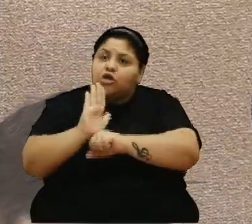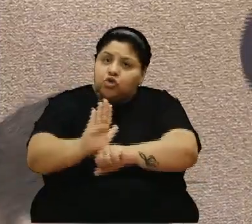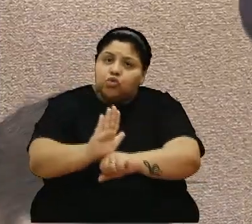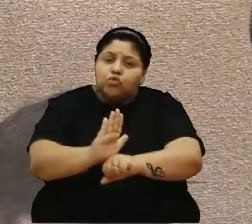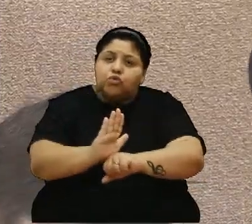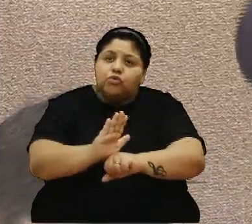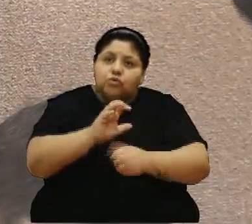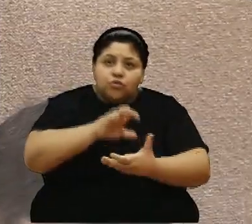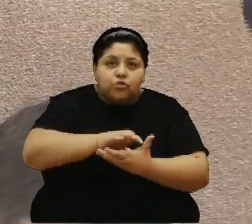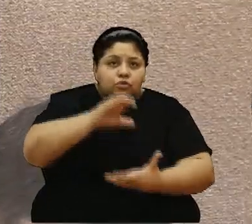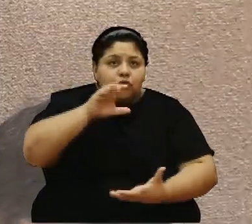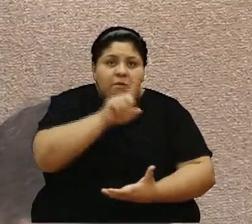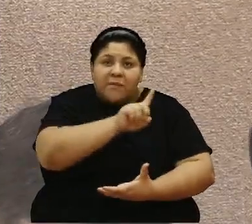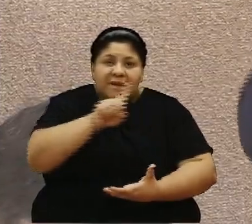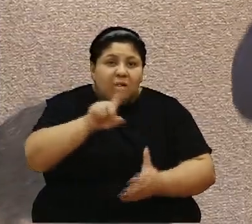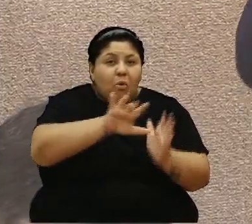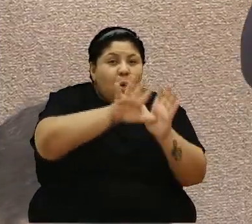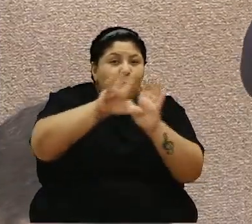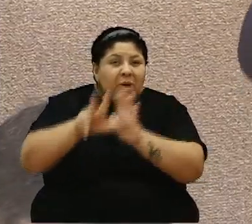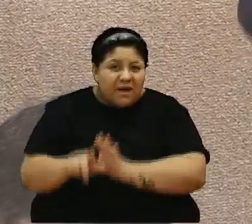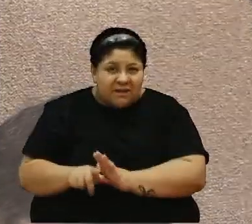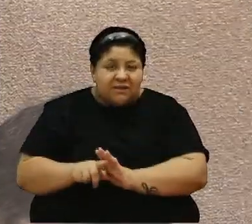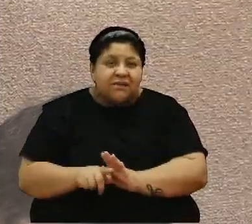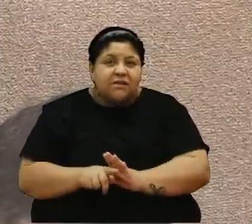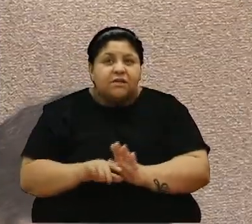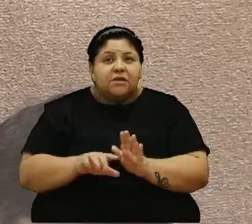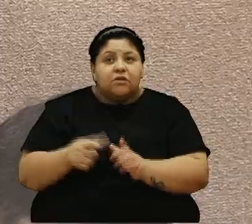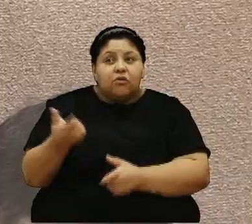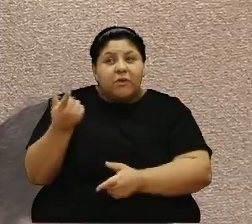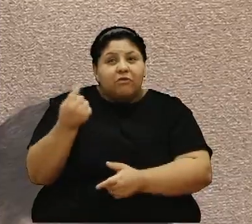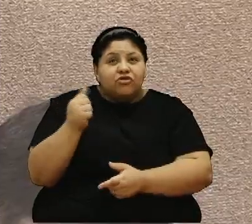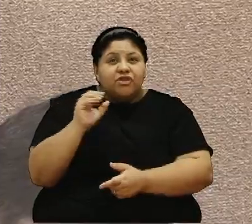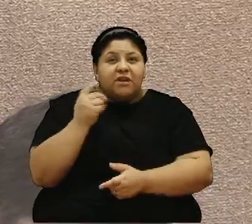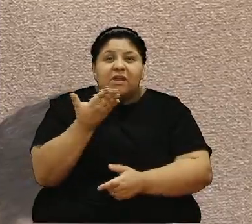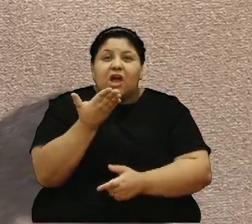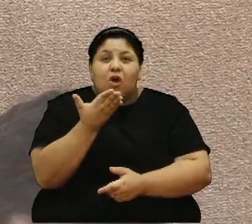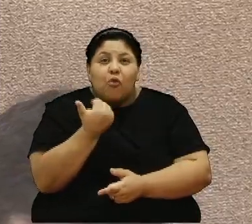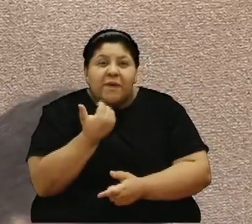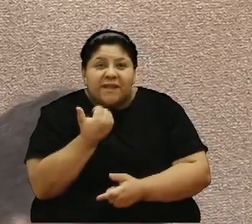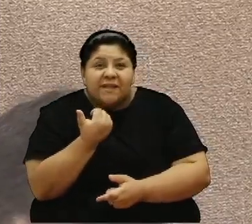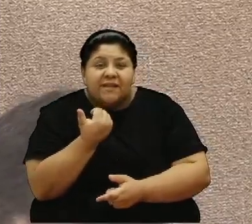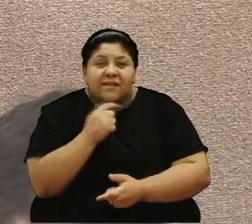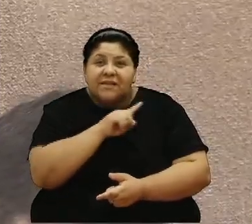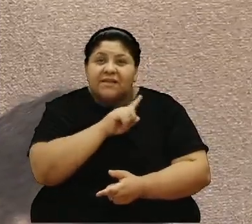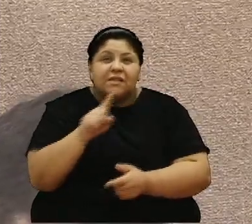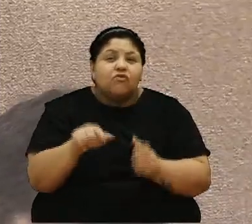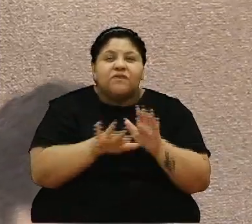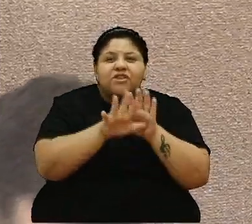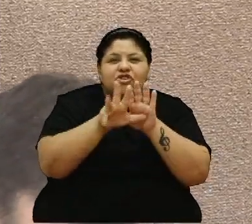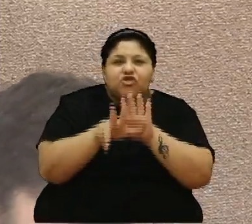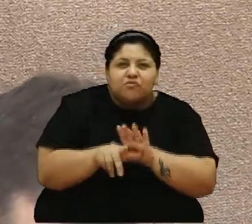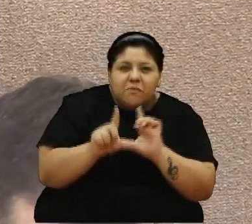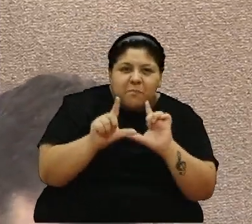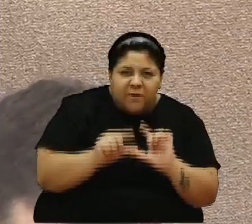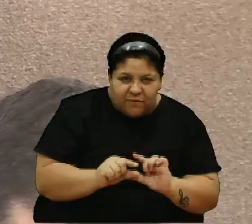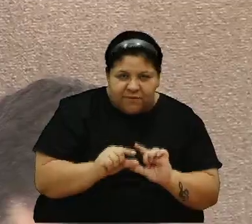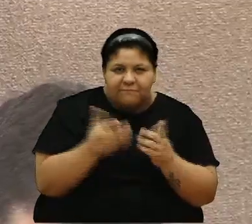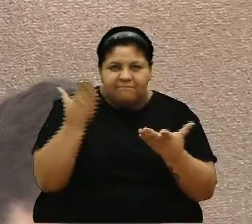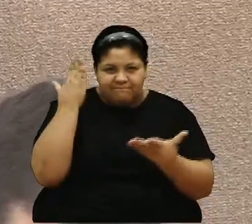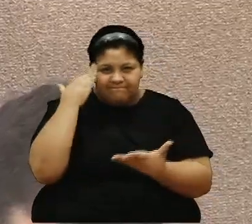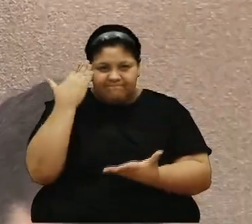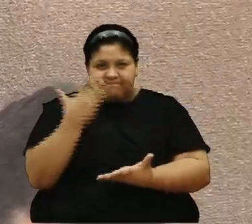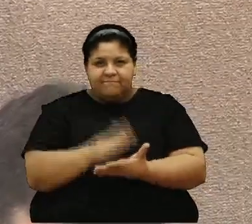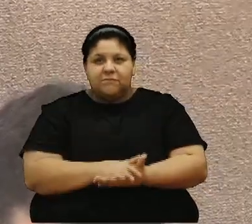que eles não sejam roubados, para que o dinheiro do pão do aposentado não seja subtraído.